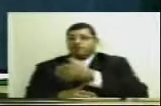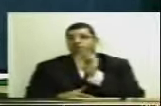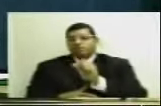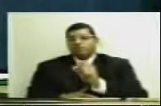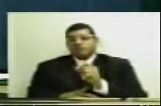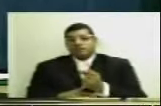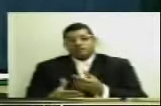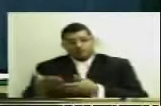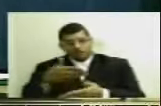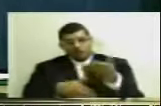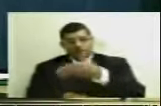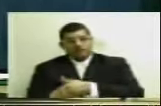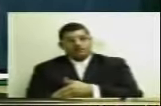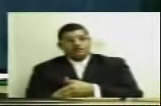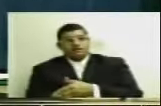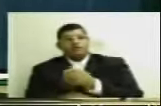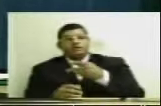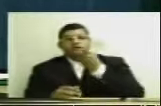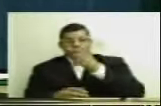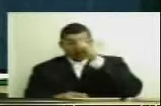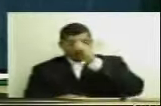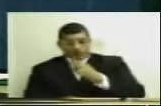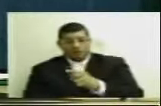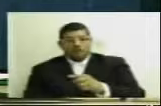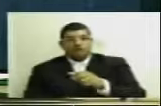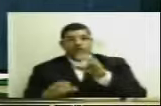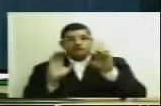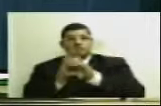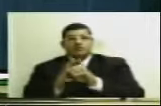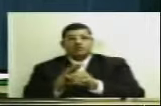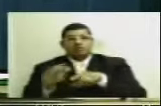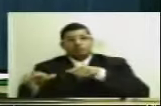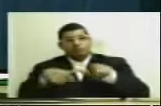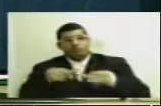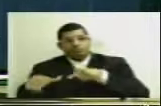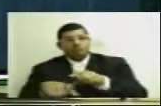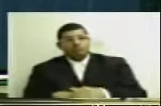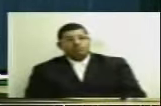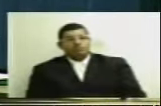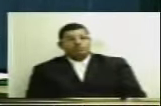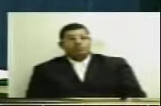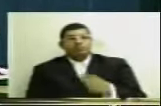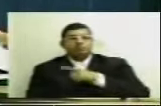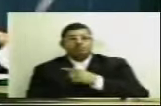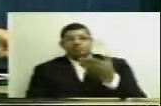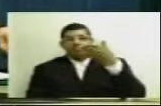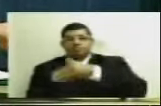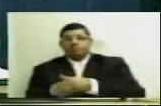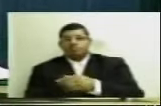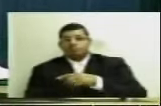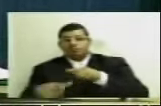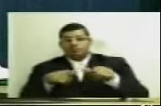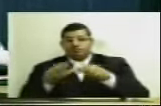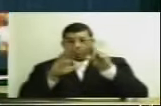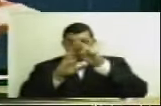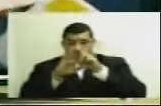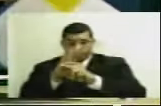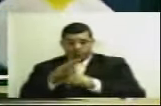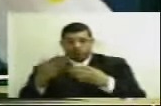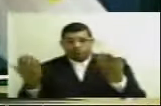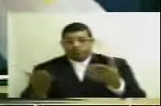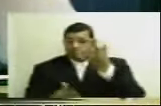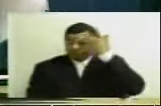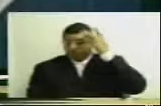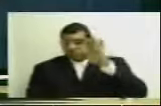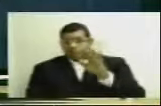comissionados desviarem do que determina a Constituição para esse tipo de cargo, ele criou os cargos comissionados, e aí